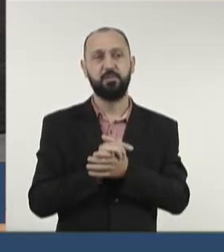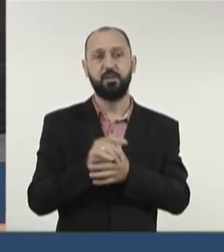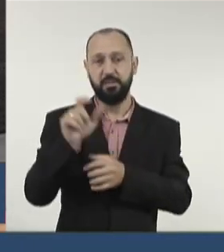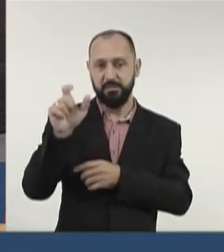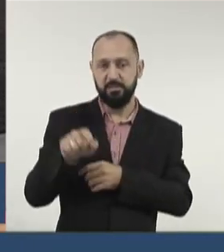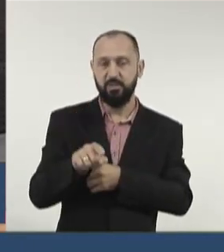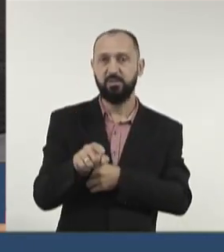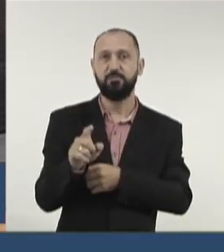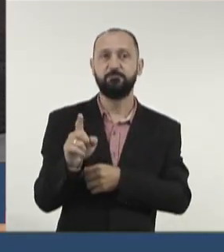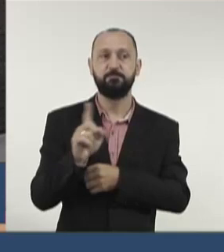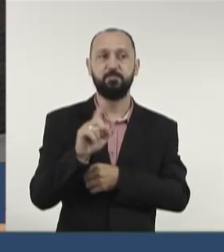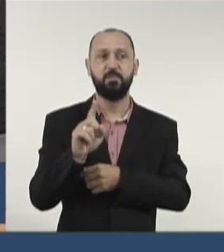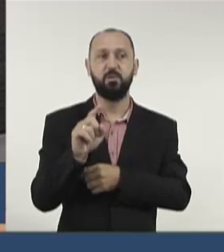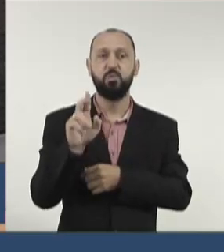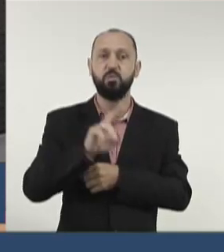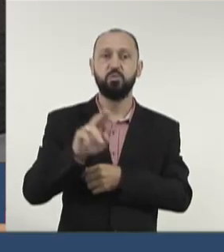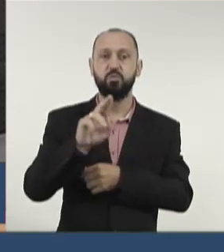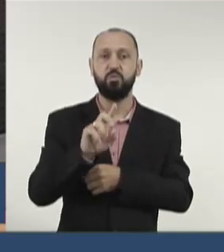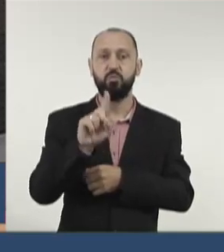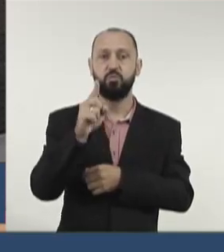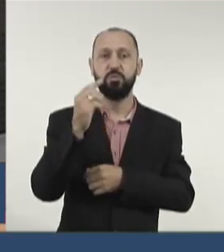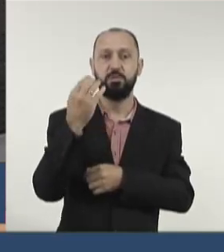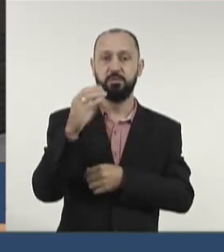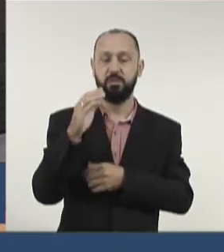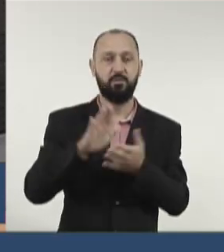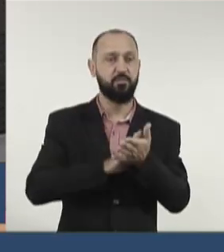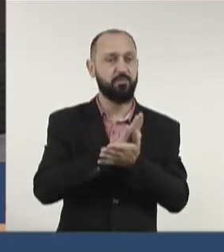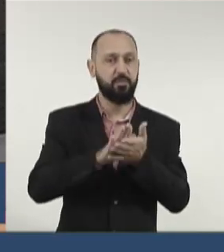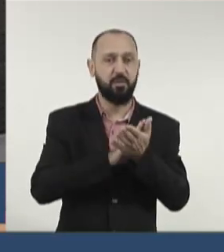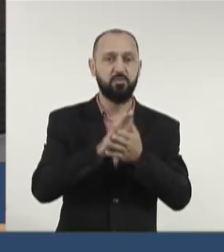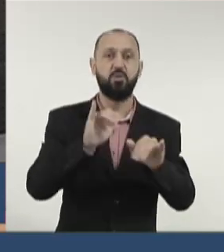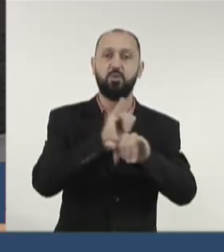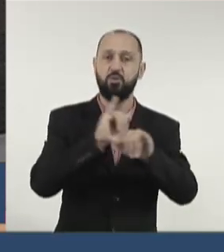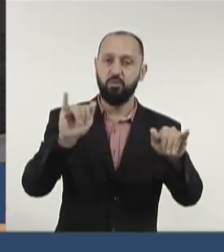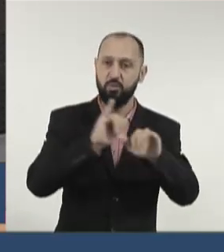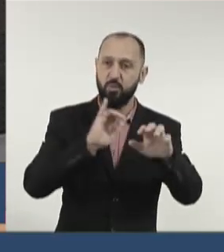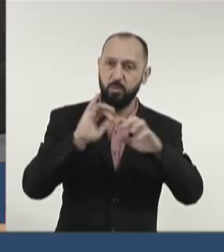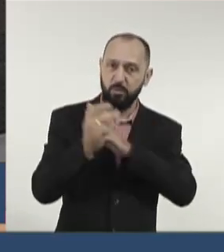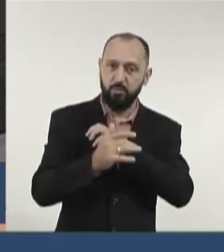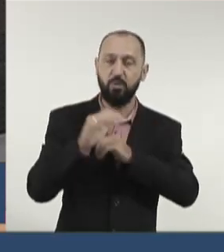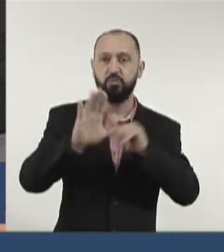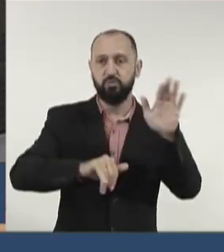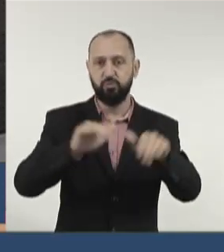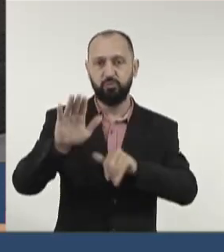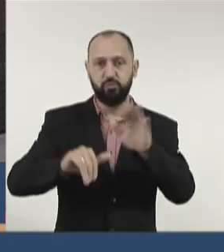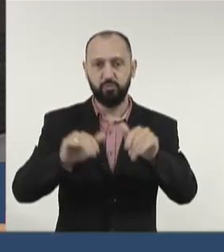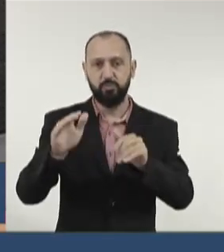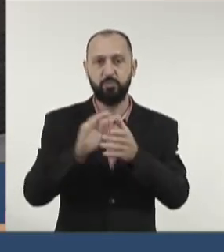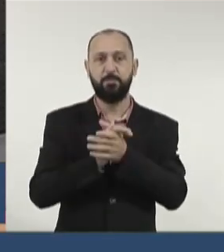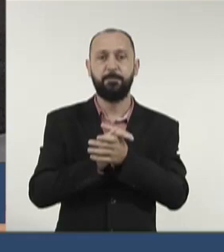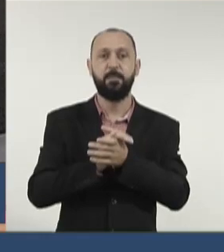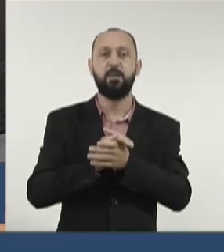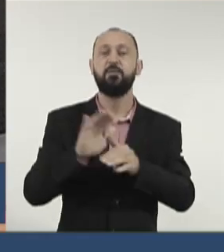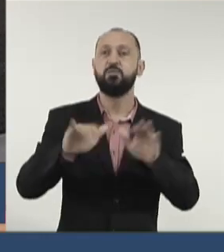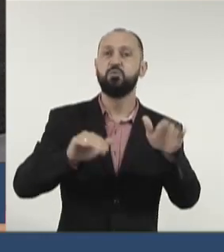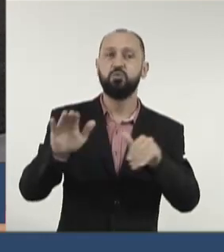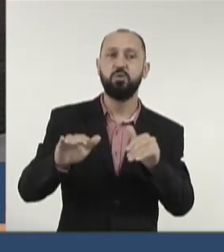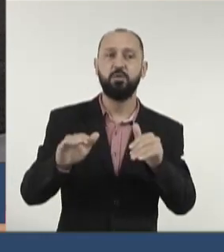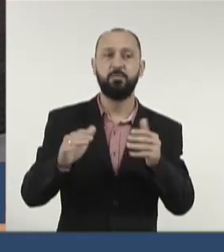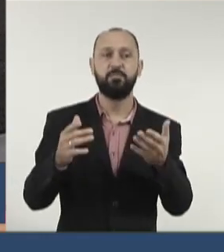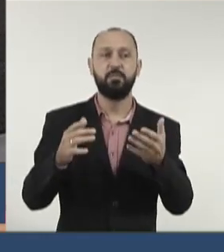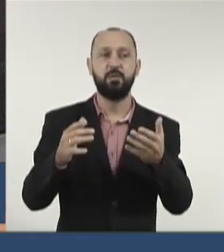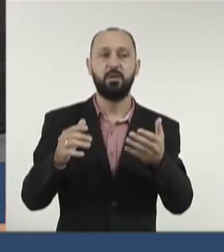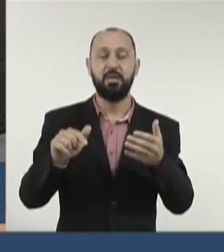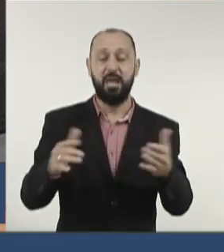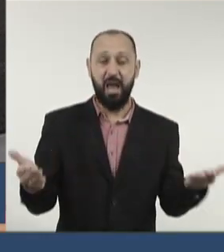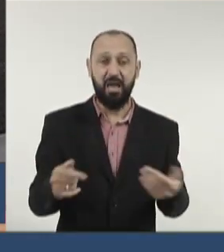senhora não gastou nenhum centavo com isso. A senhora divulgou nas suas redes, a senhora mobilizou, a senhora convocou e